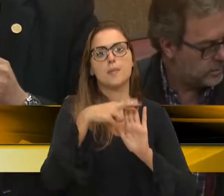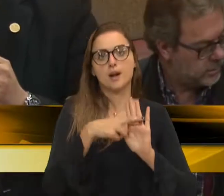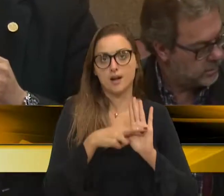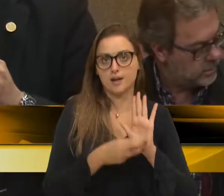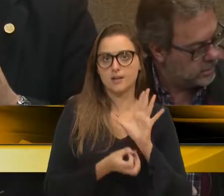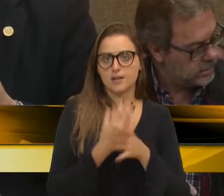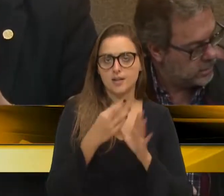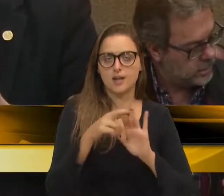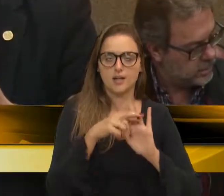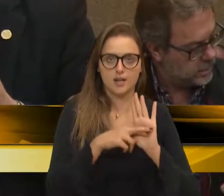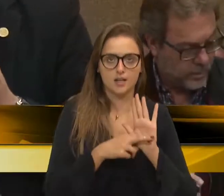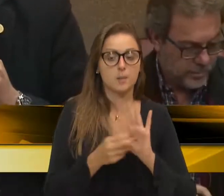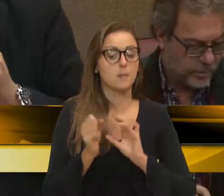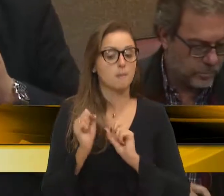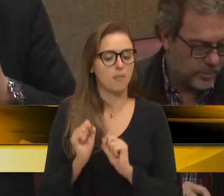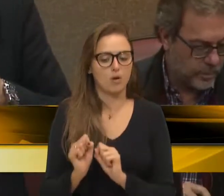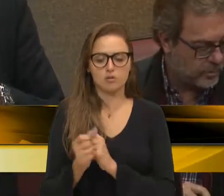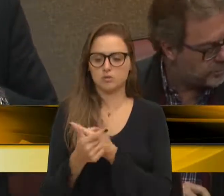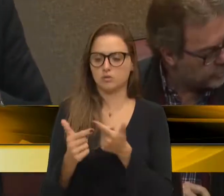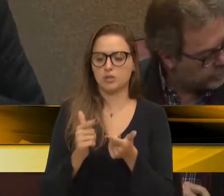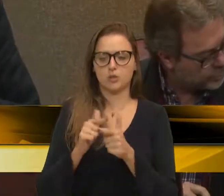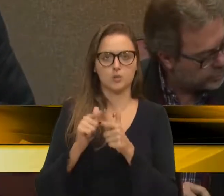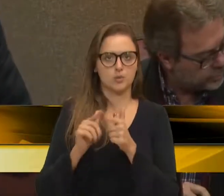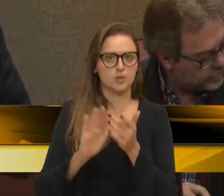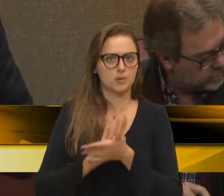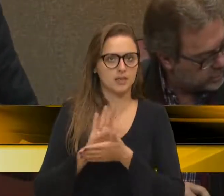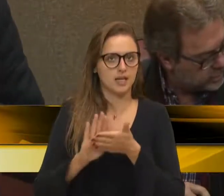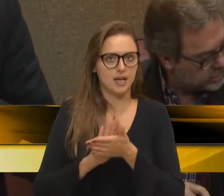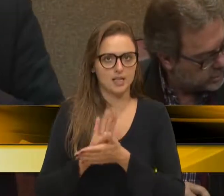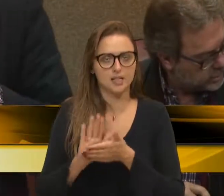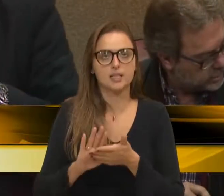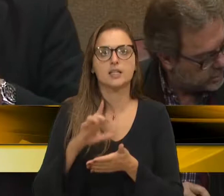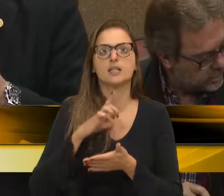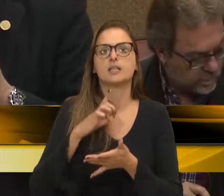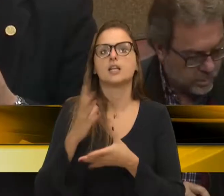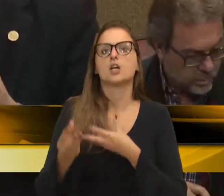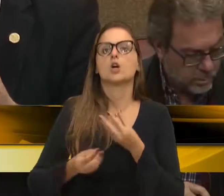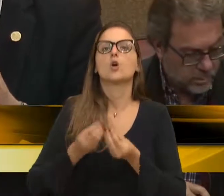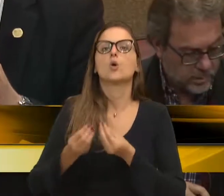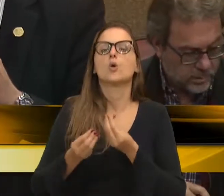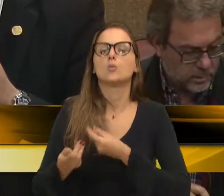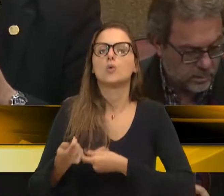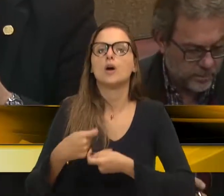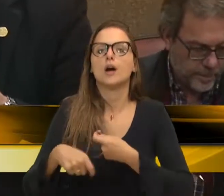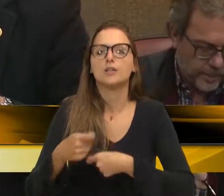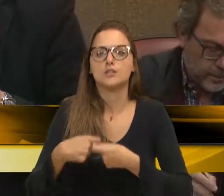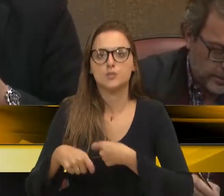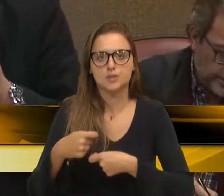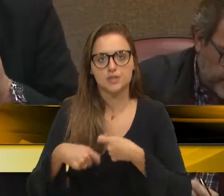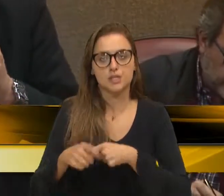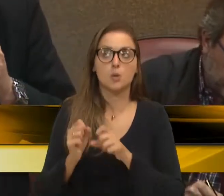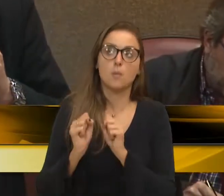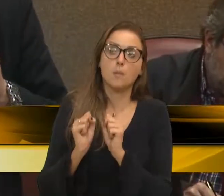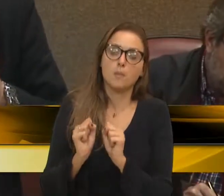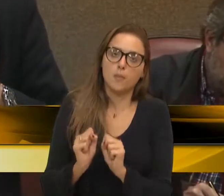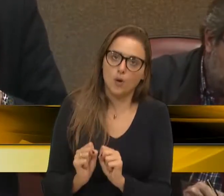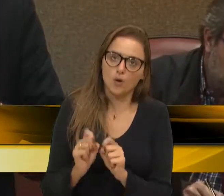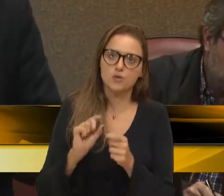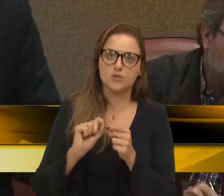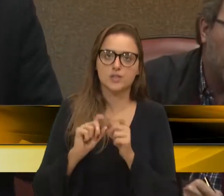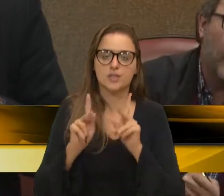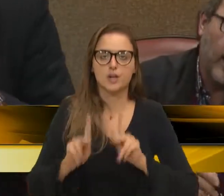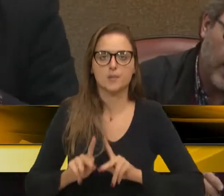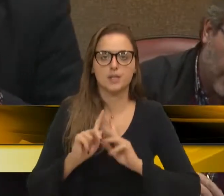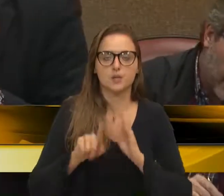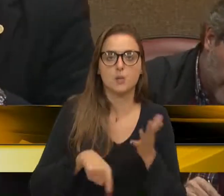sem problema nenhum, né, colocar os pormenores de como é que a administração pode receber o contribuinte para